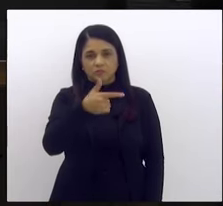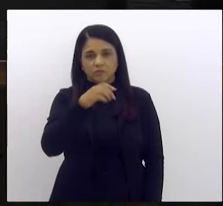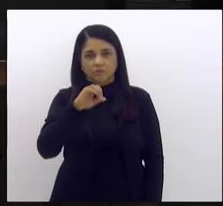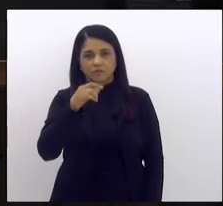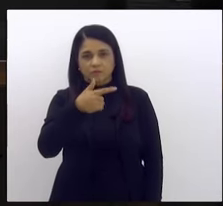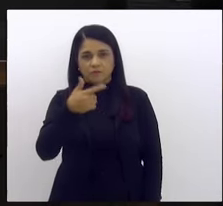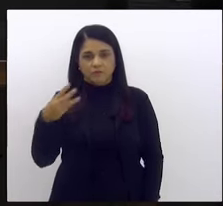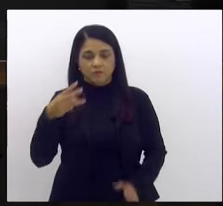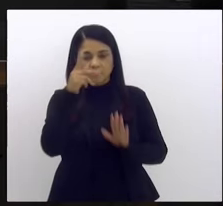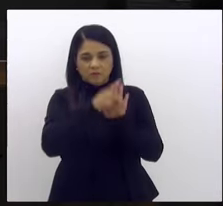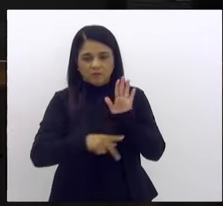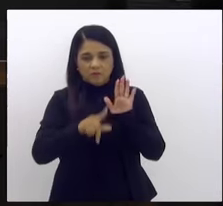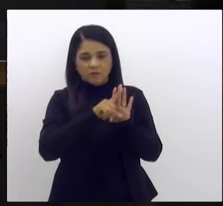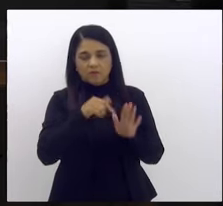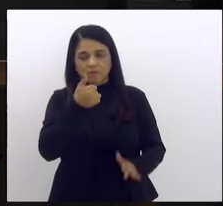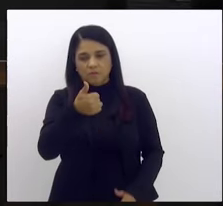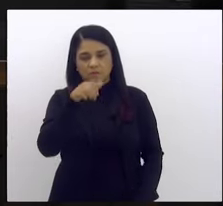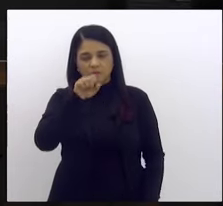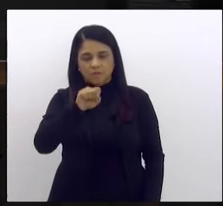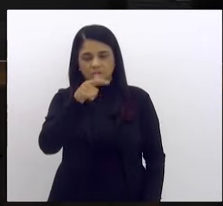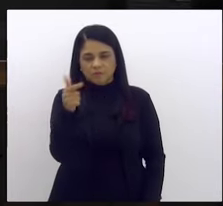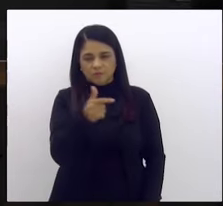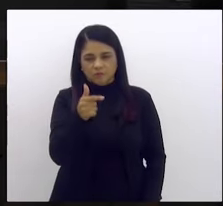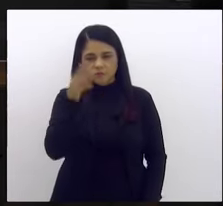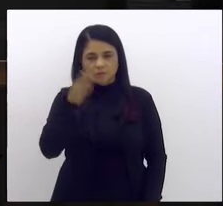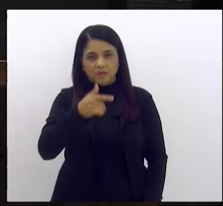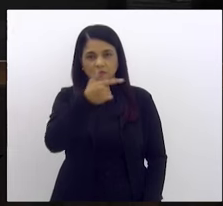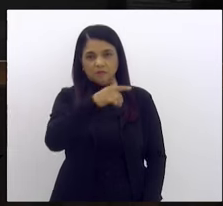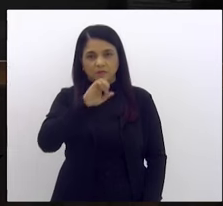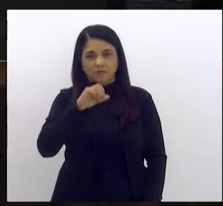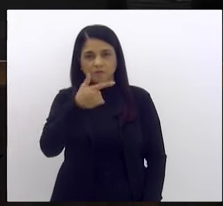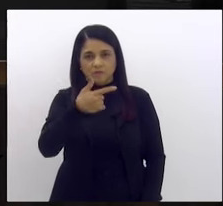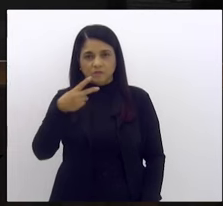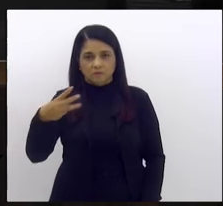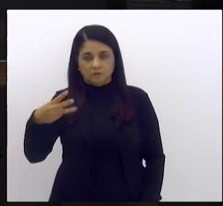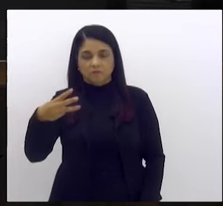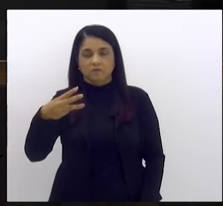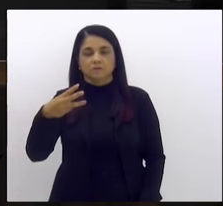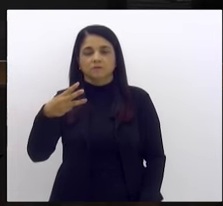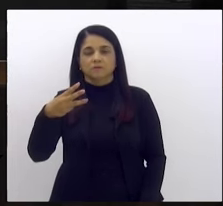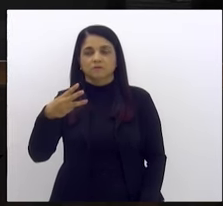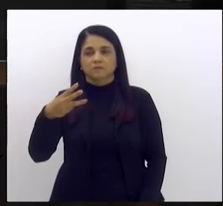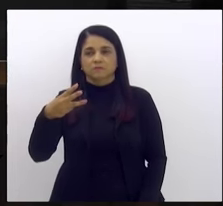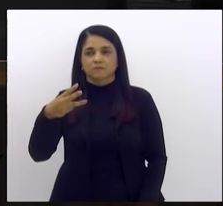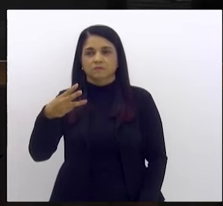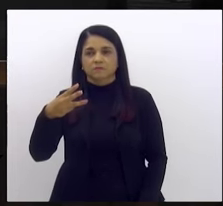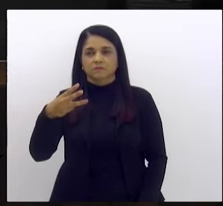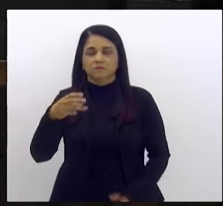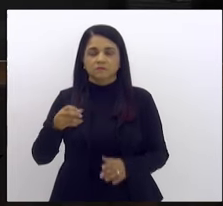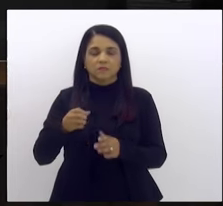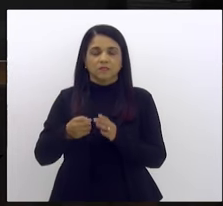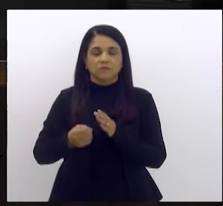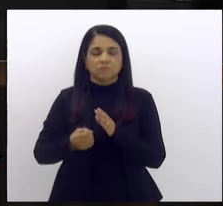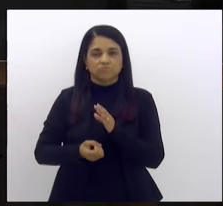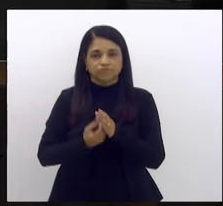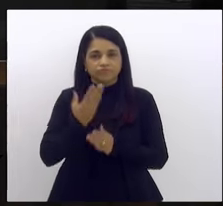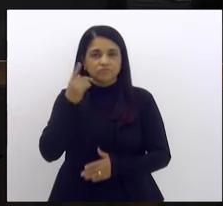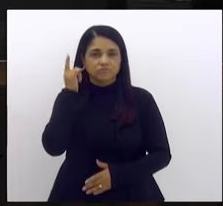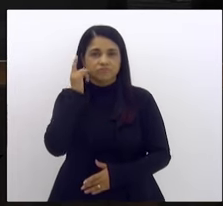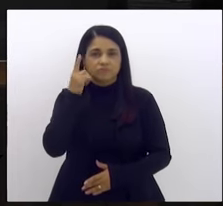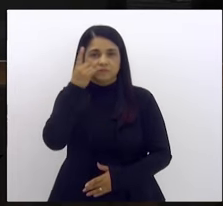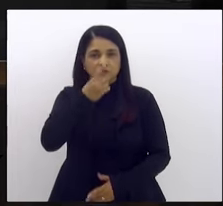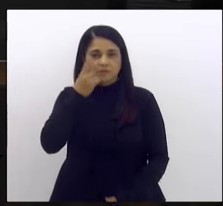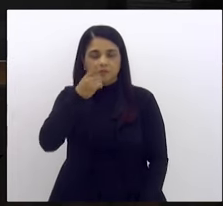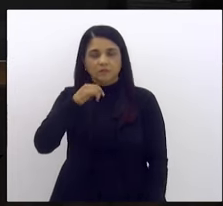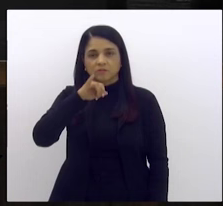Anuncio projeto de lei número 1822 de 2023, de autoria do deputado Jari